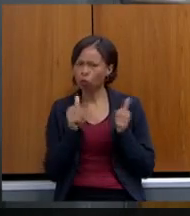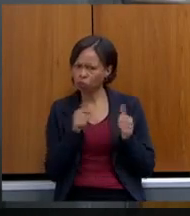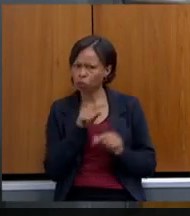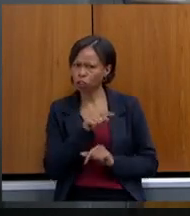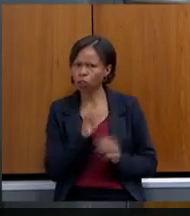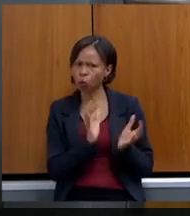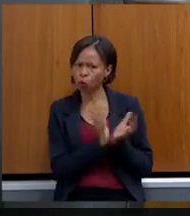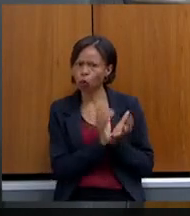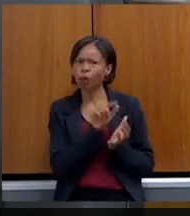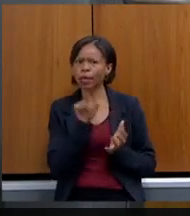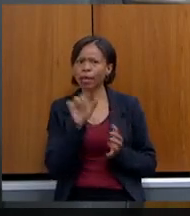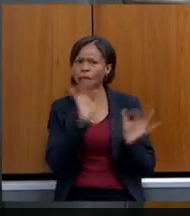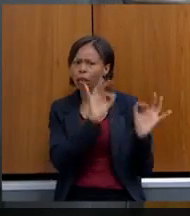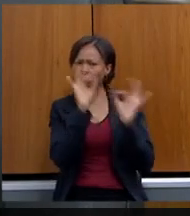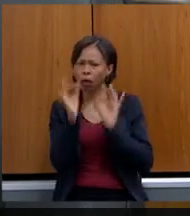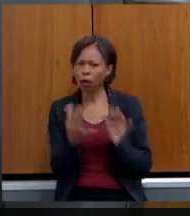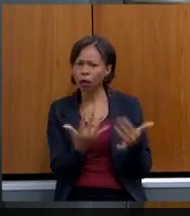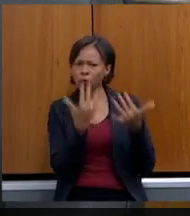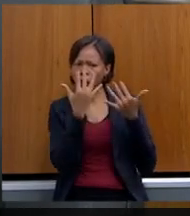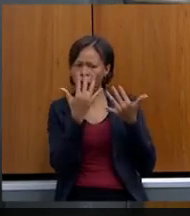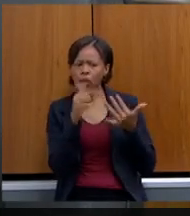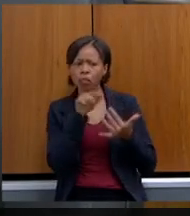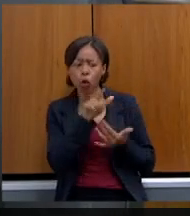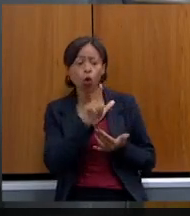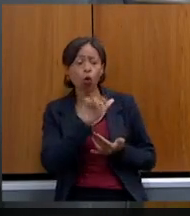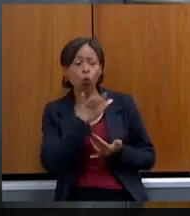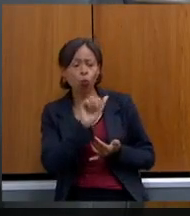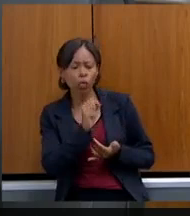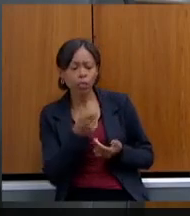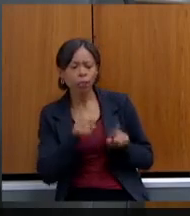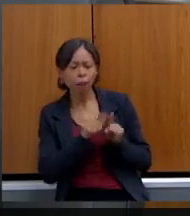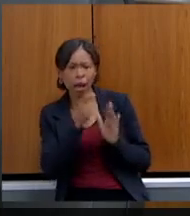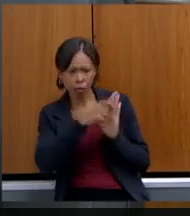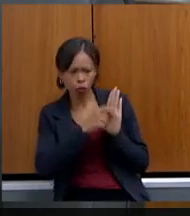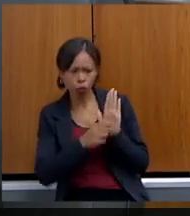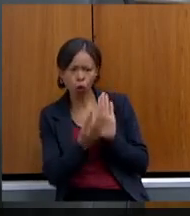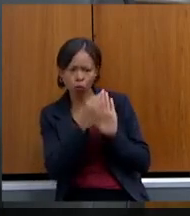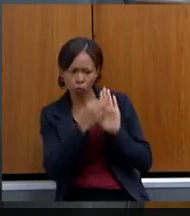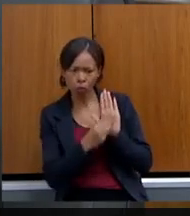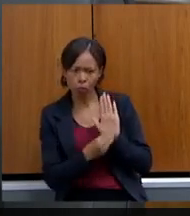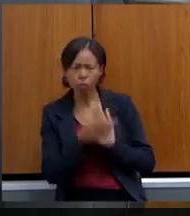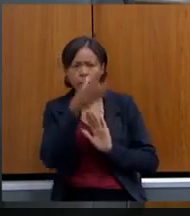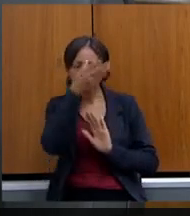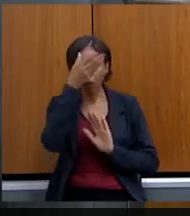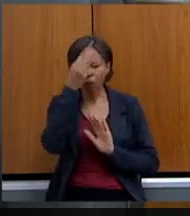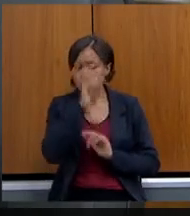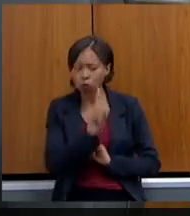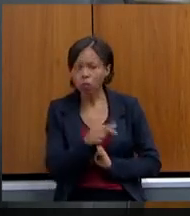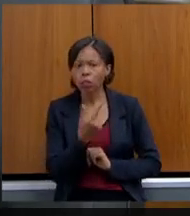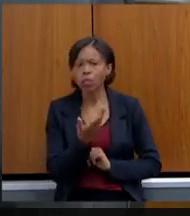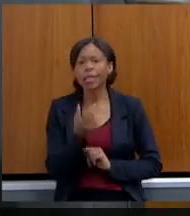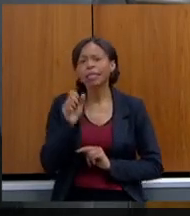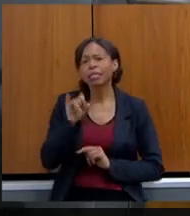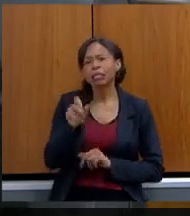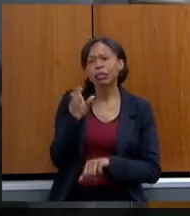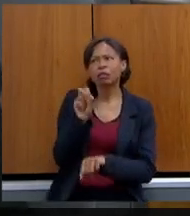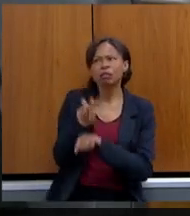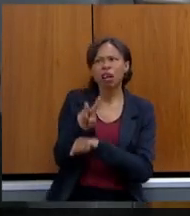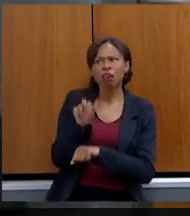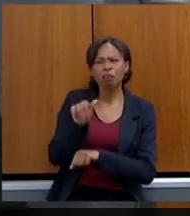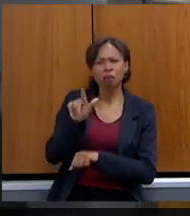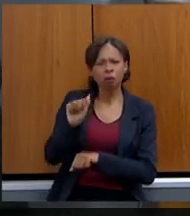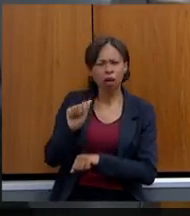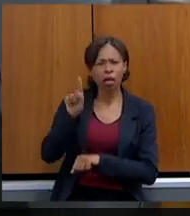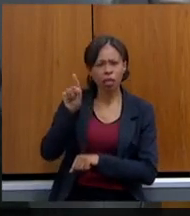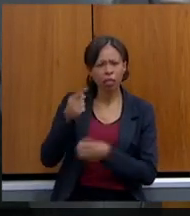equipe já Zé quem está nos assistindo aí para Lucas anotar também se a previsão de vagas em Itinga para a formação dentro